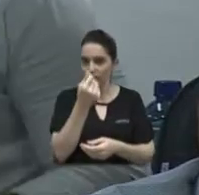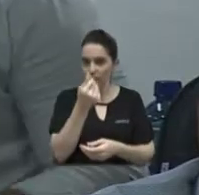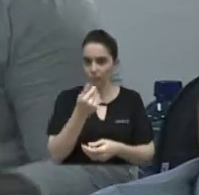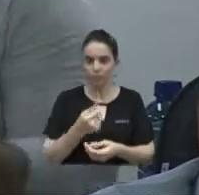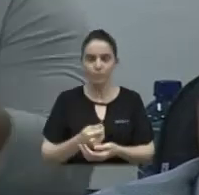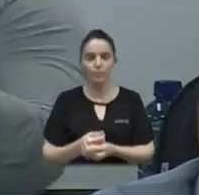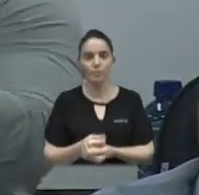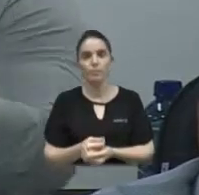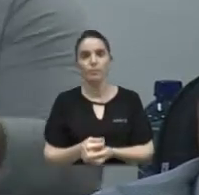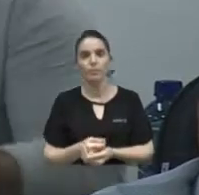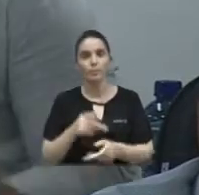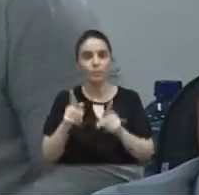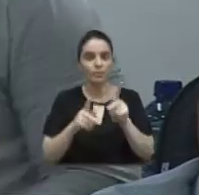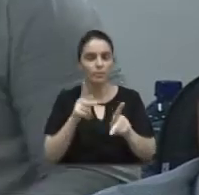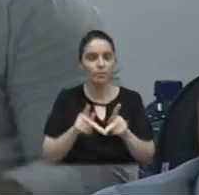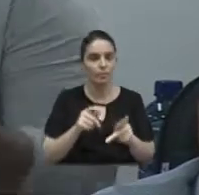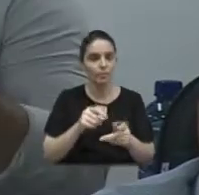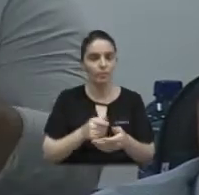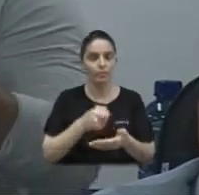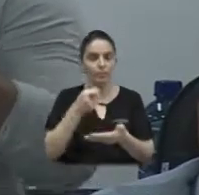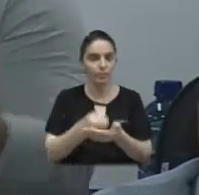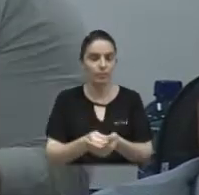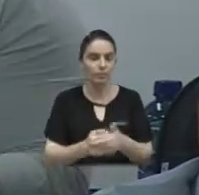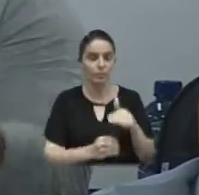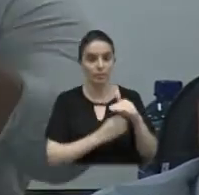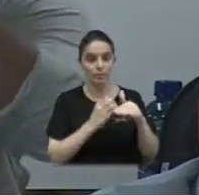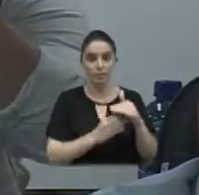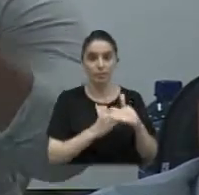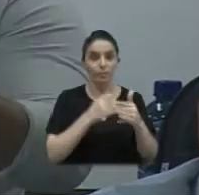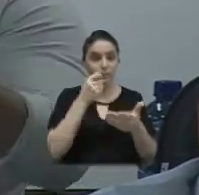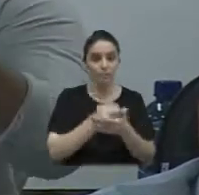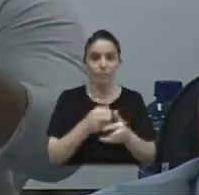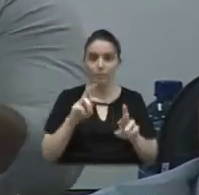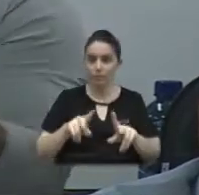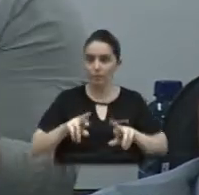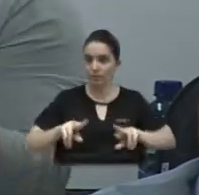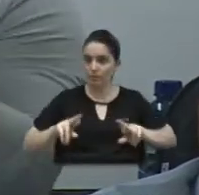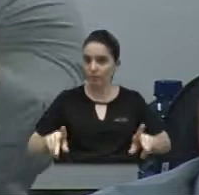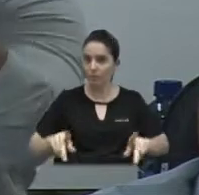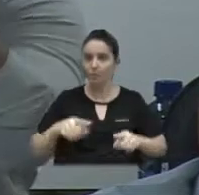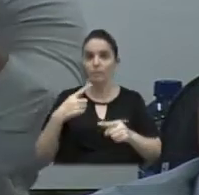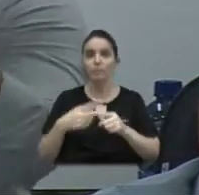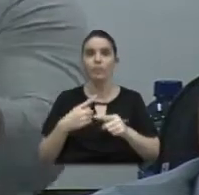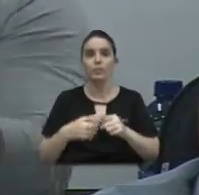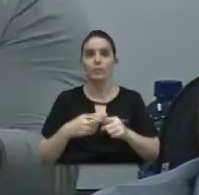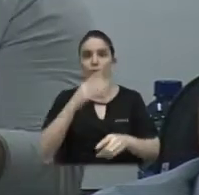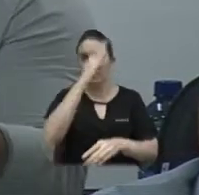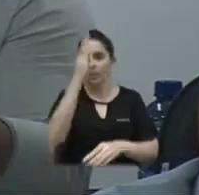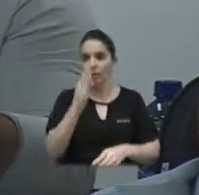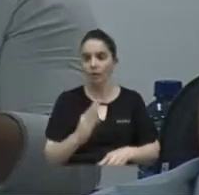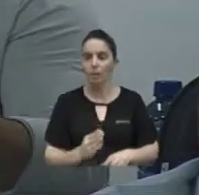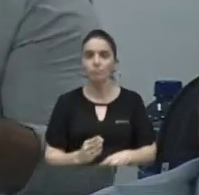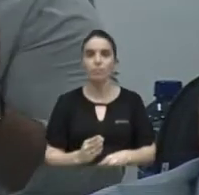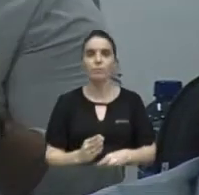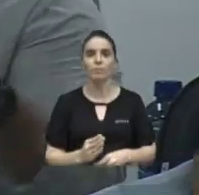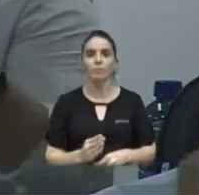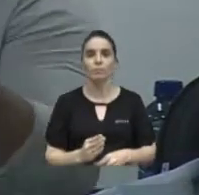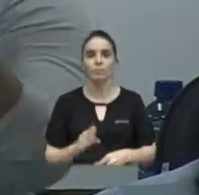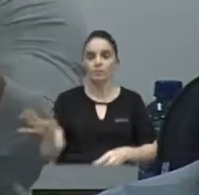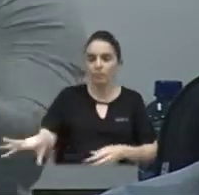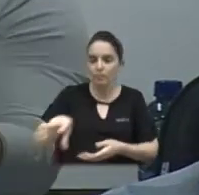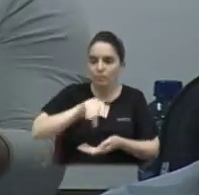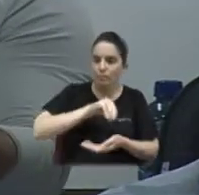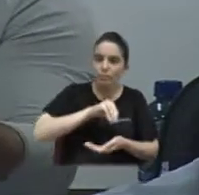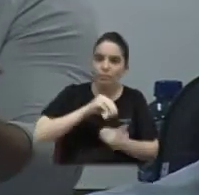cobra das empresas. O que acontece é que o spread bancário, aquilo que o banco ganha, cada